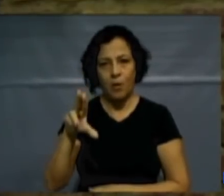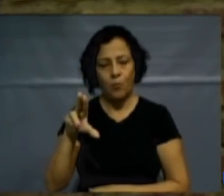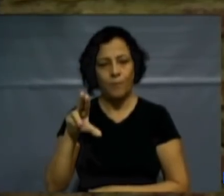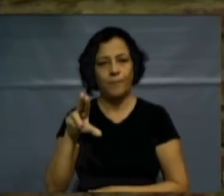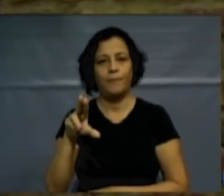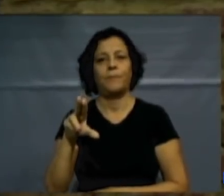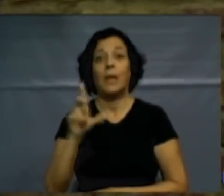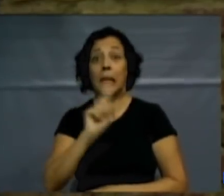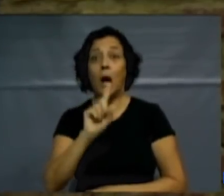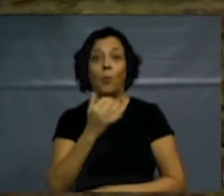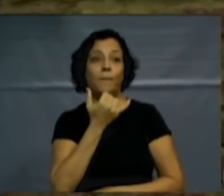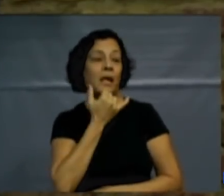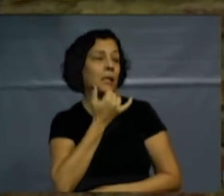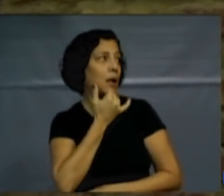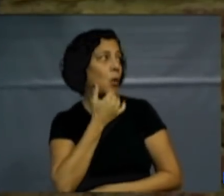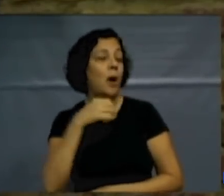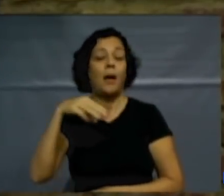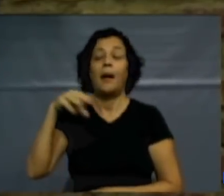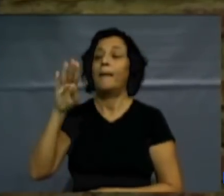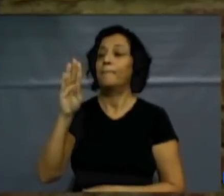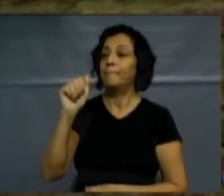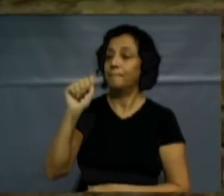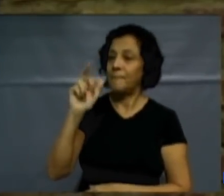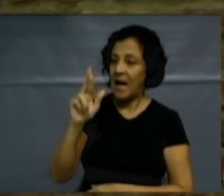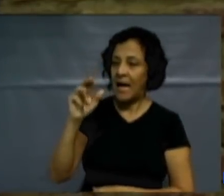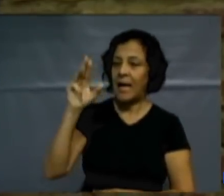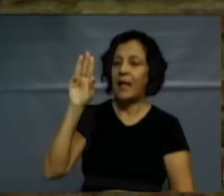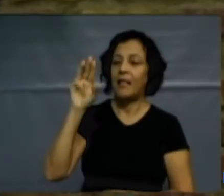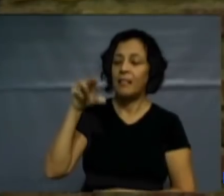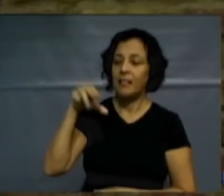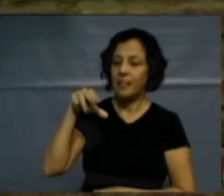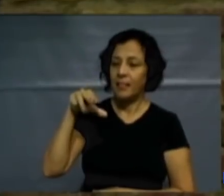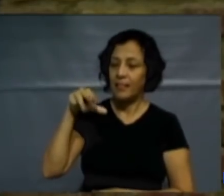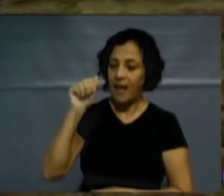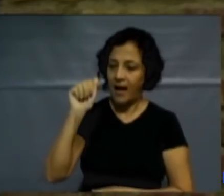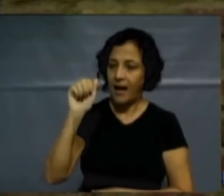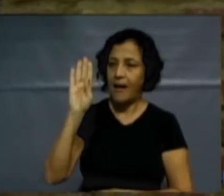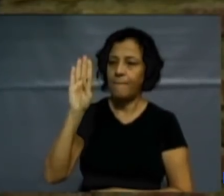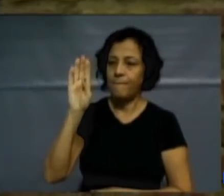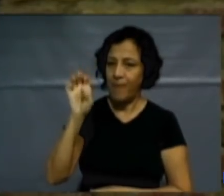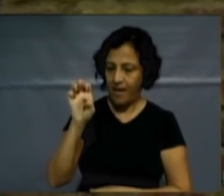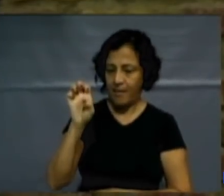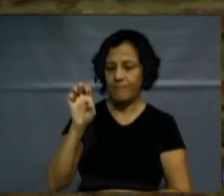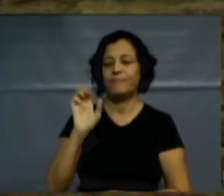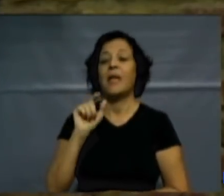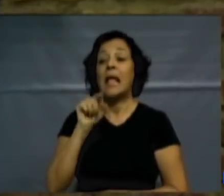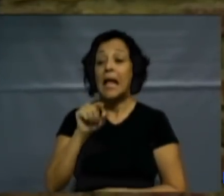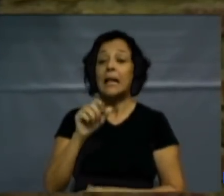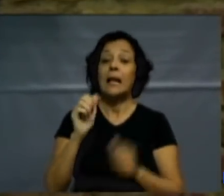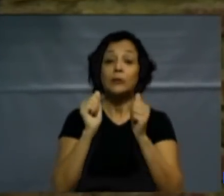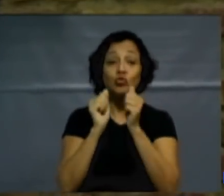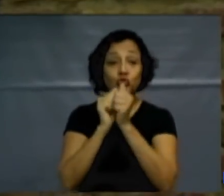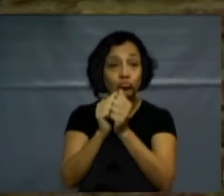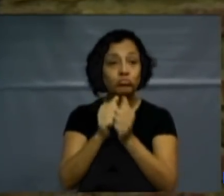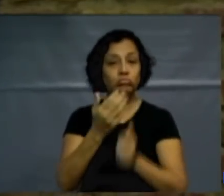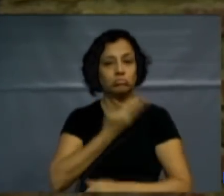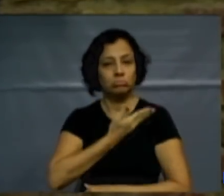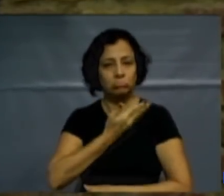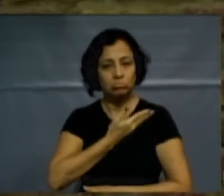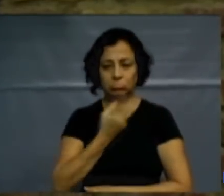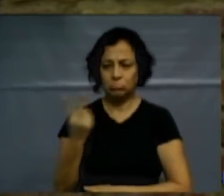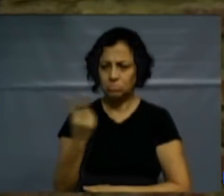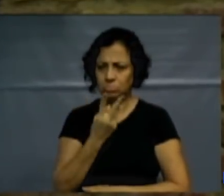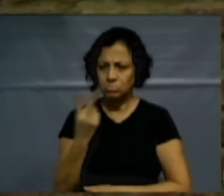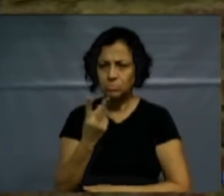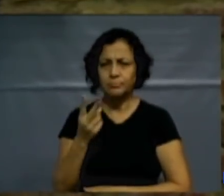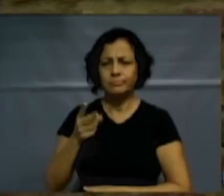Bartolomeu não, gente. Barnabé, desculpa. Barnabé, né, que foi ali, que ajudou, né, Paulo também, em Damasco, eles